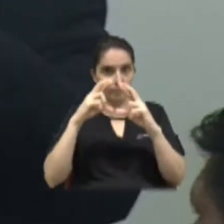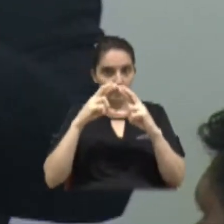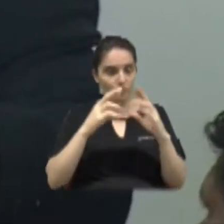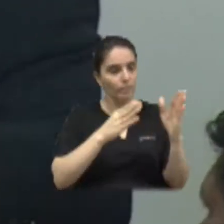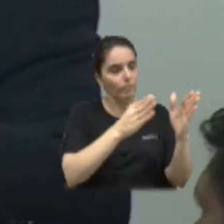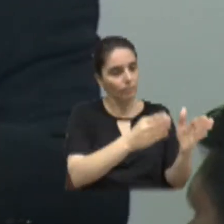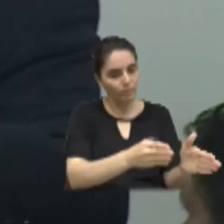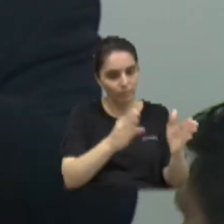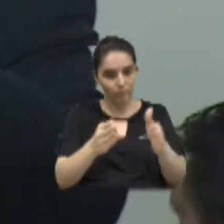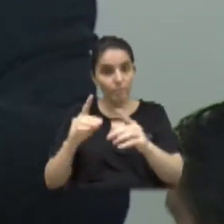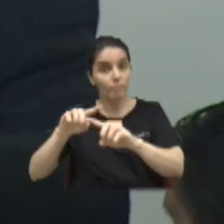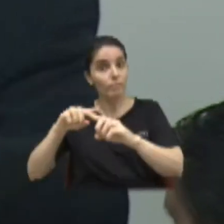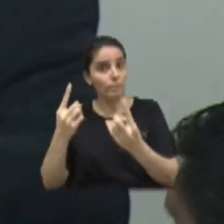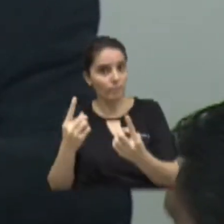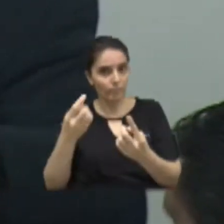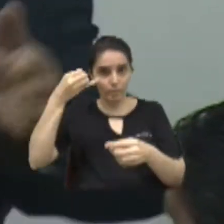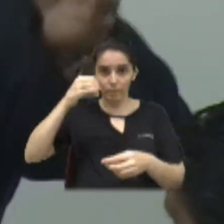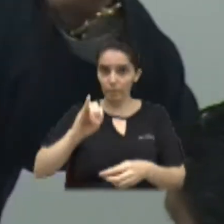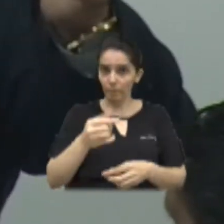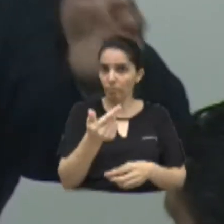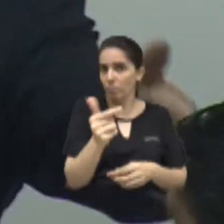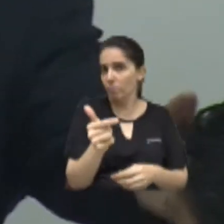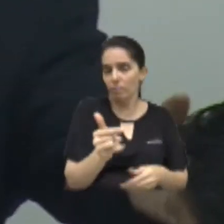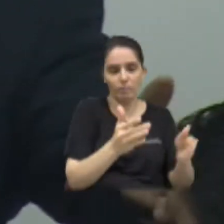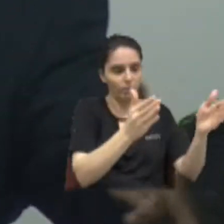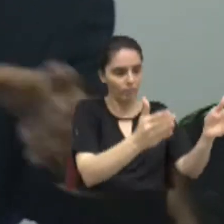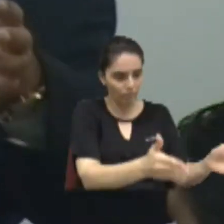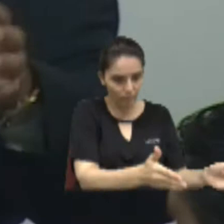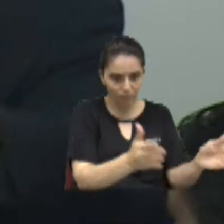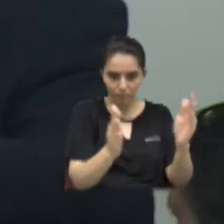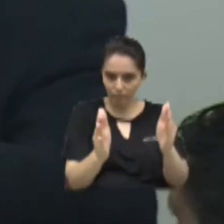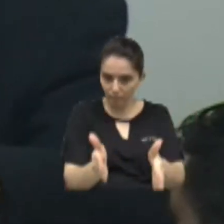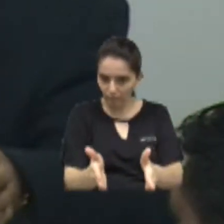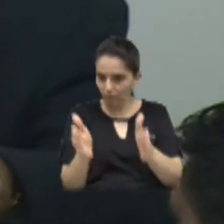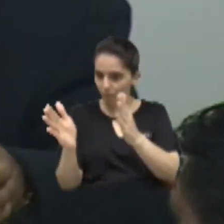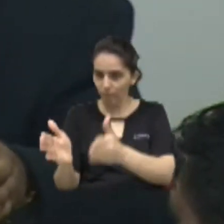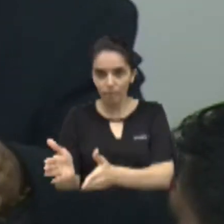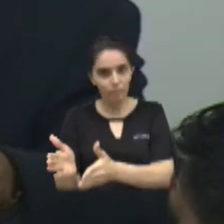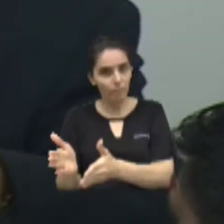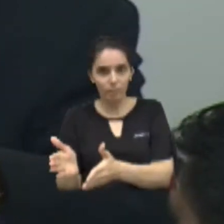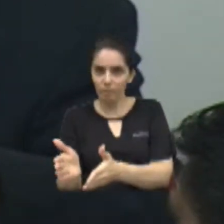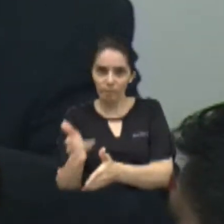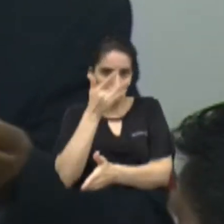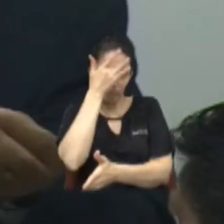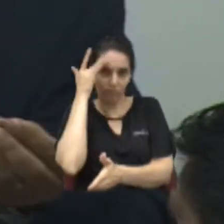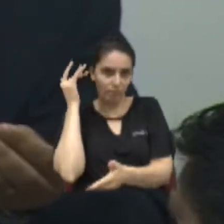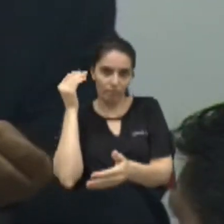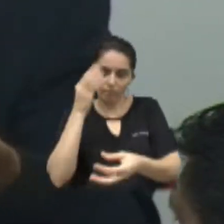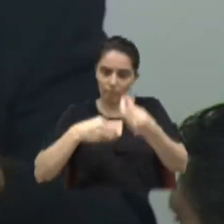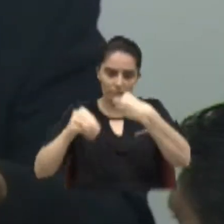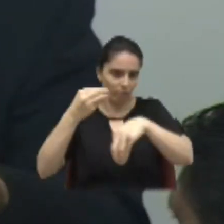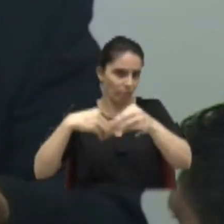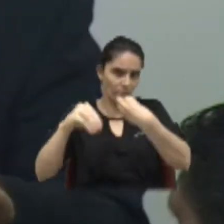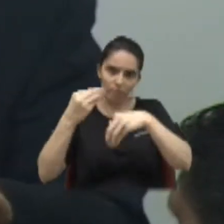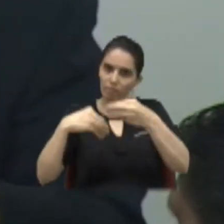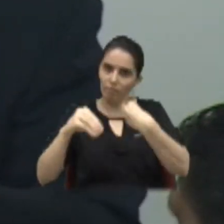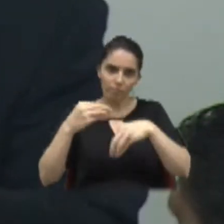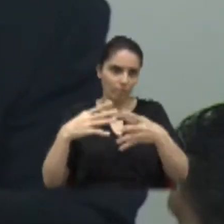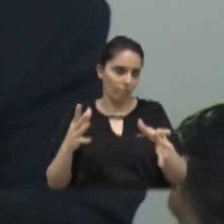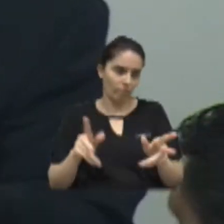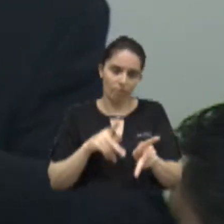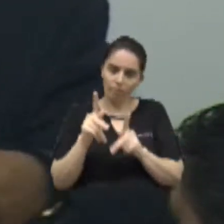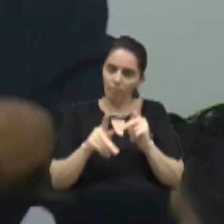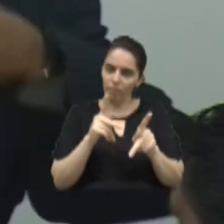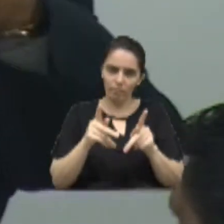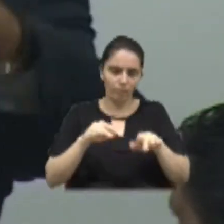não tiver no local o saco lá e as discriminações, a população não vai fazer